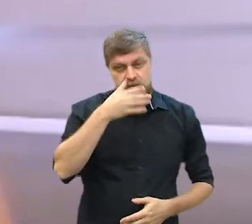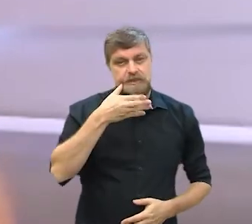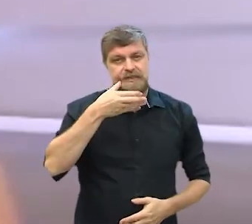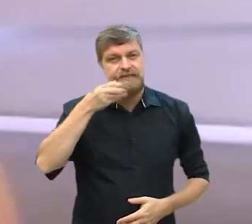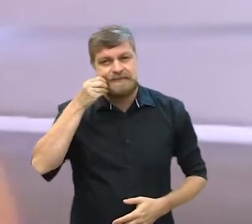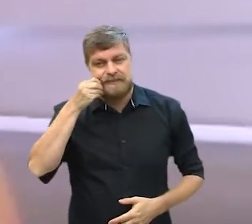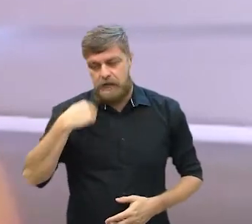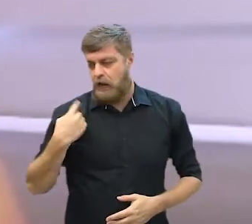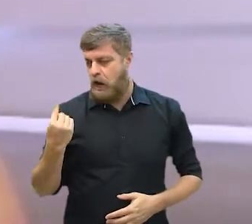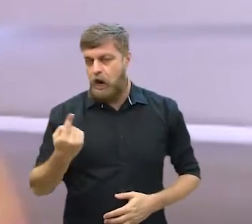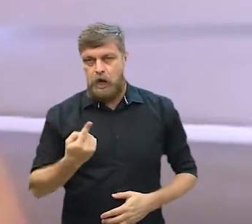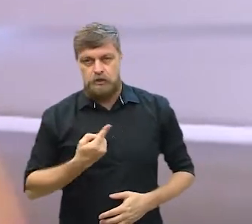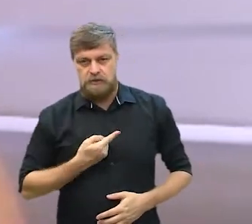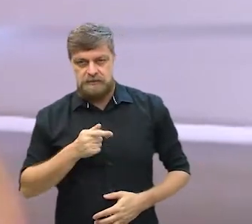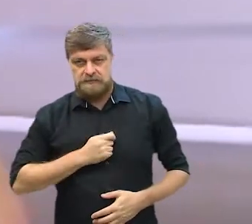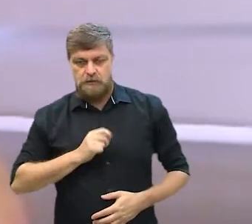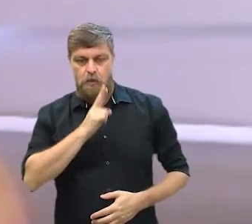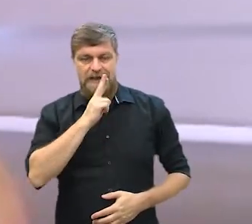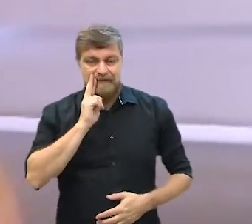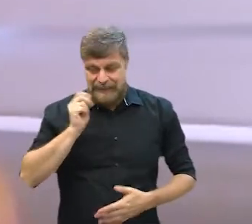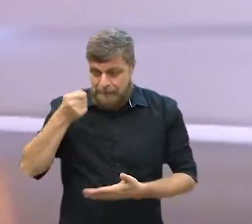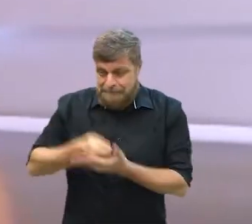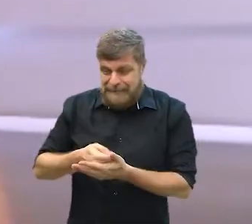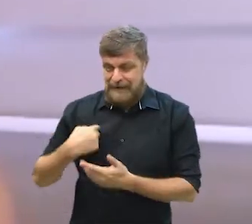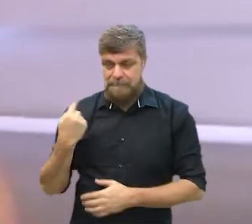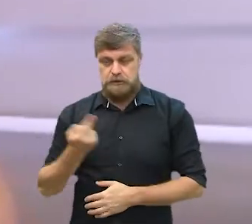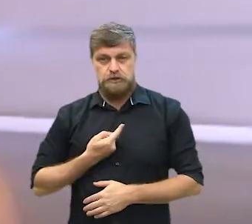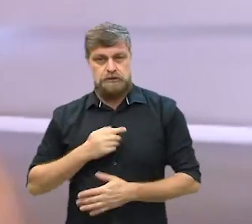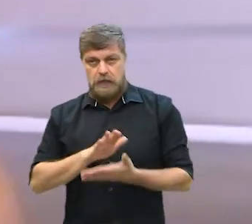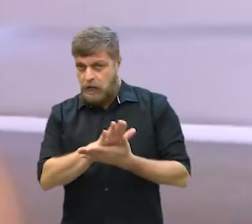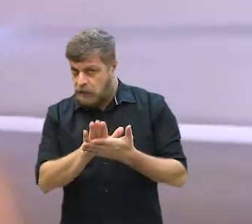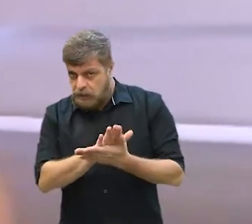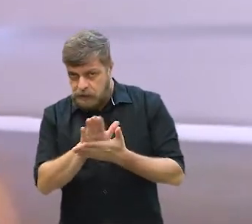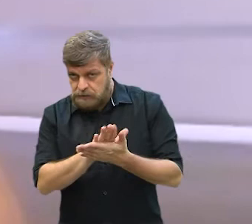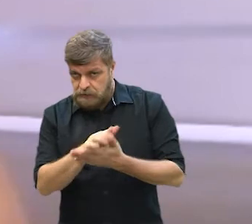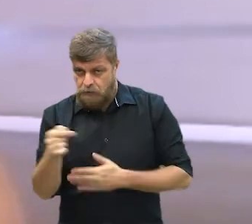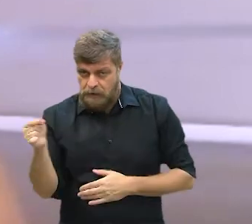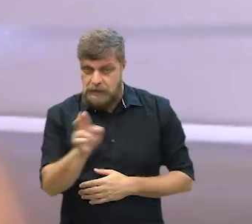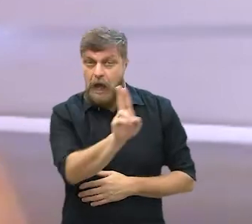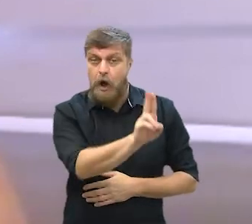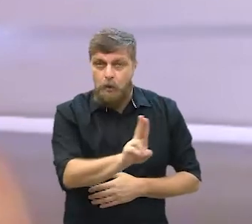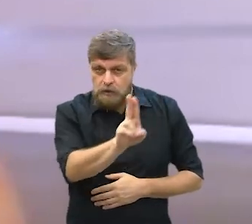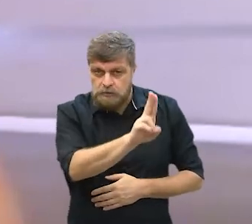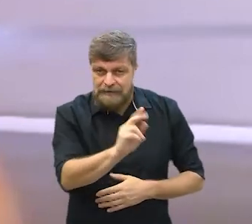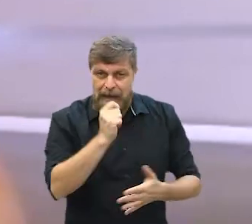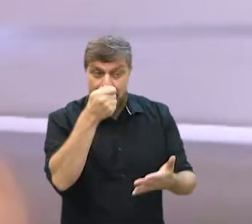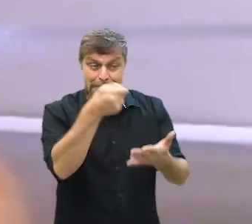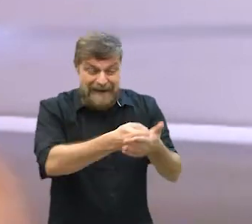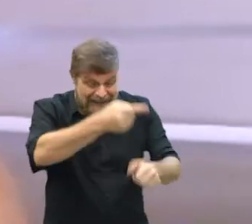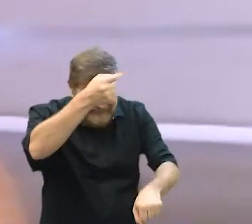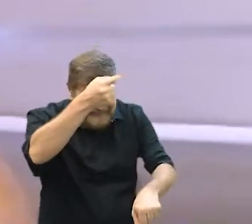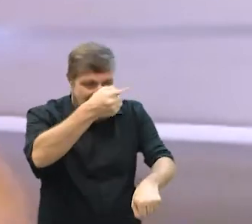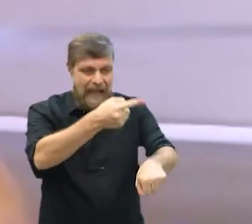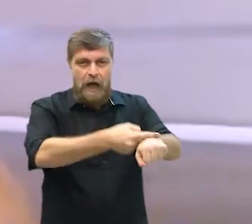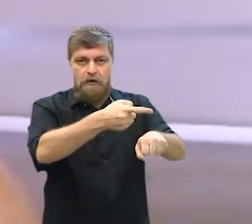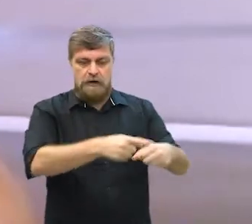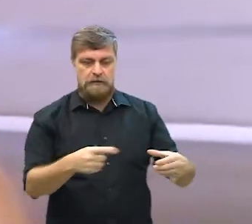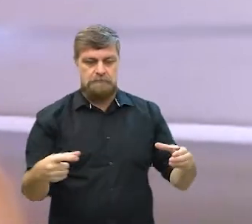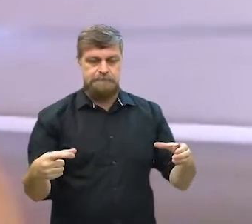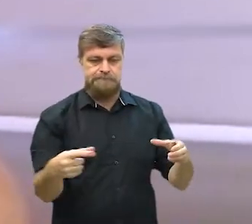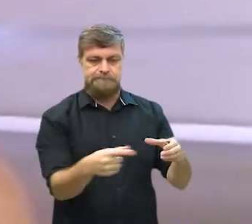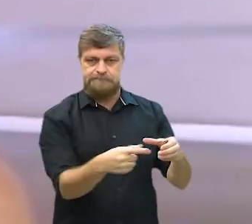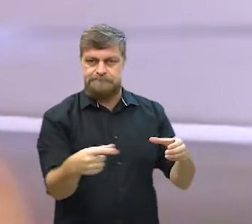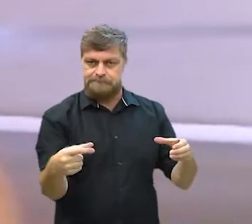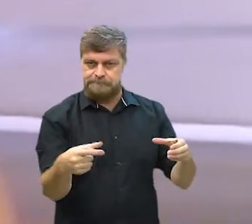fez a reserva. Ok. Então, nós não oneramos o restaurante em momento algum. O usuário vai fazer o pagamento ali na hora,